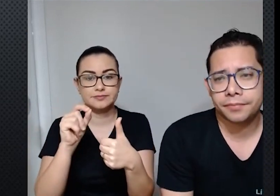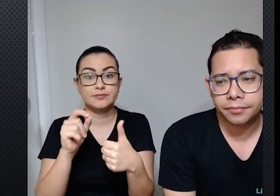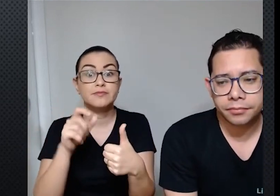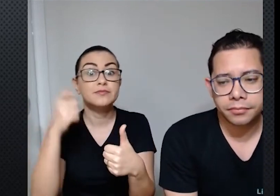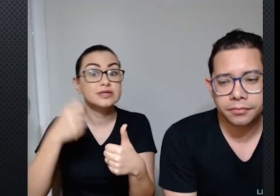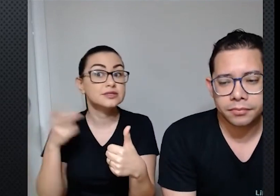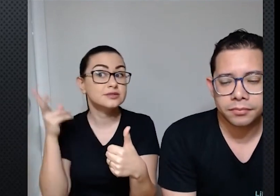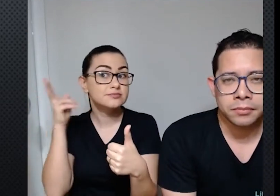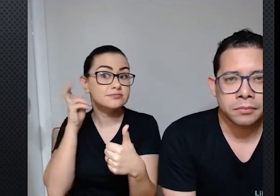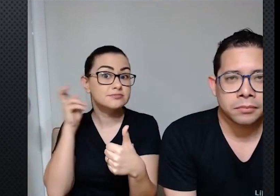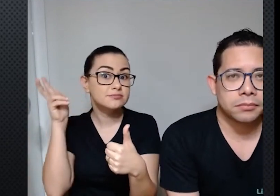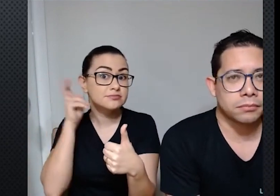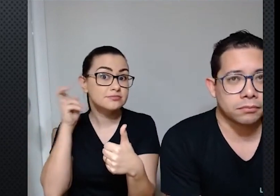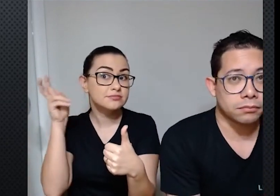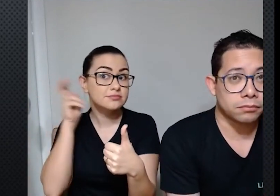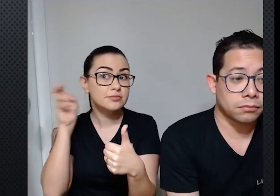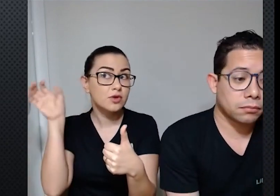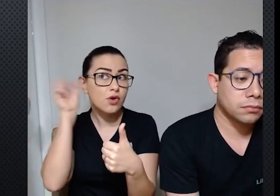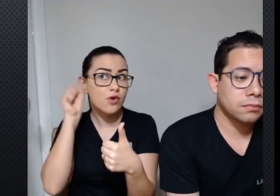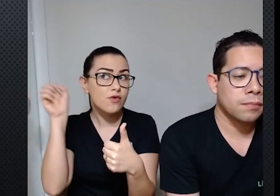escutar.